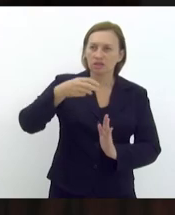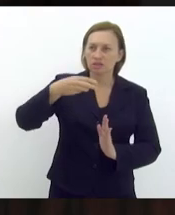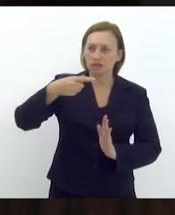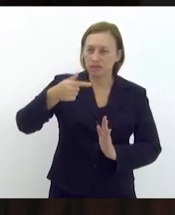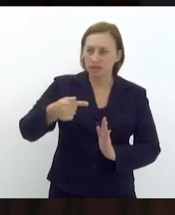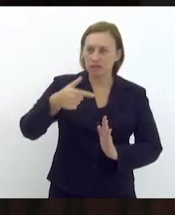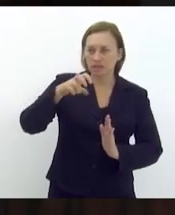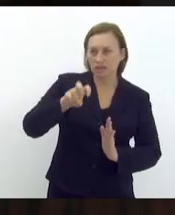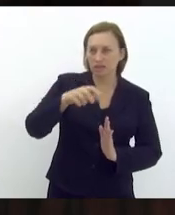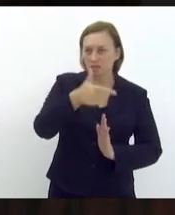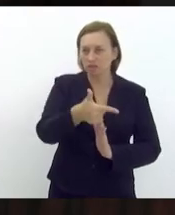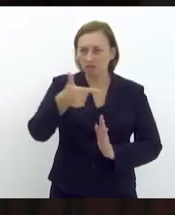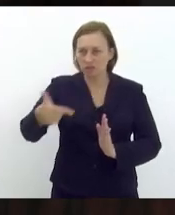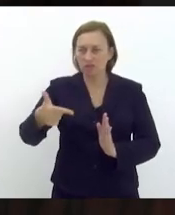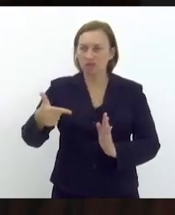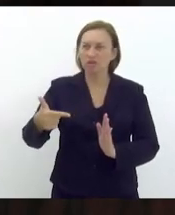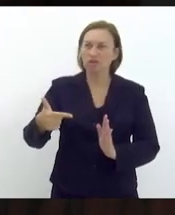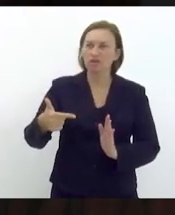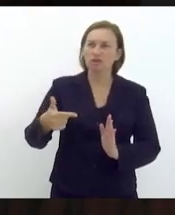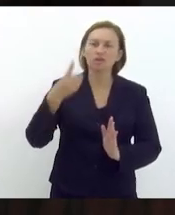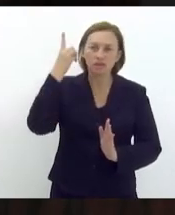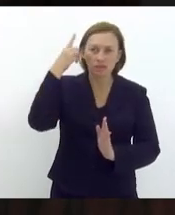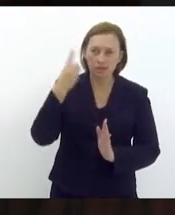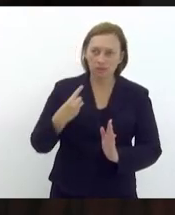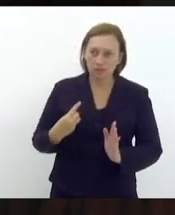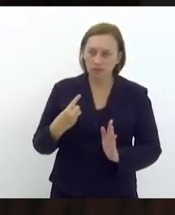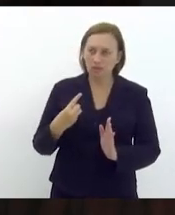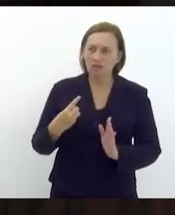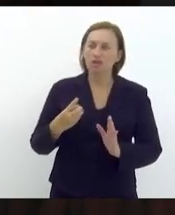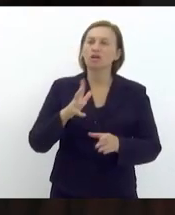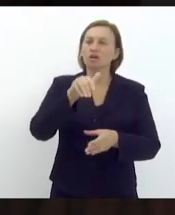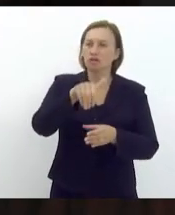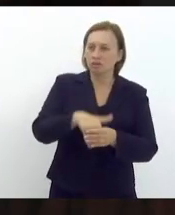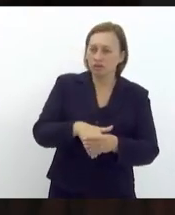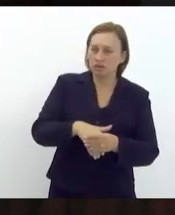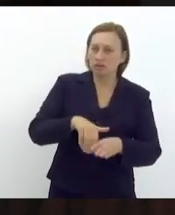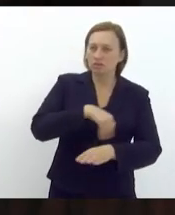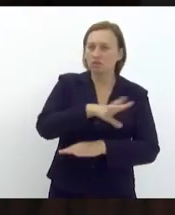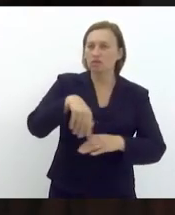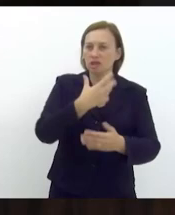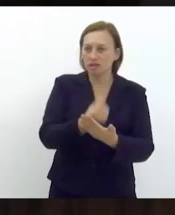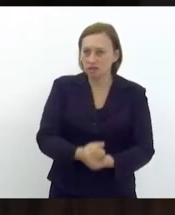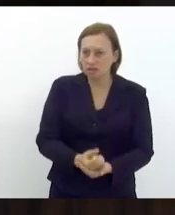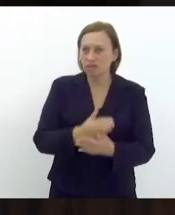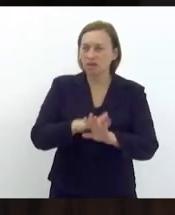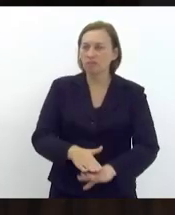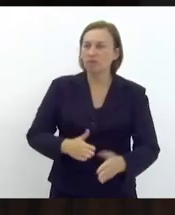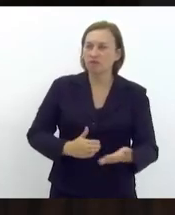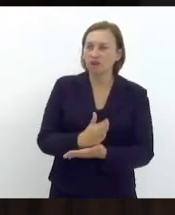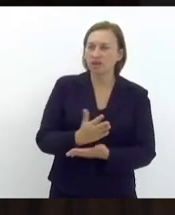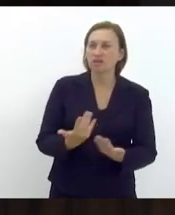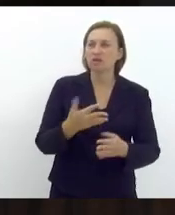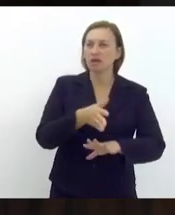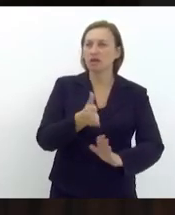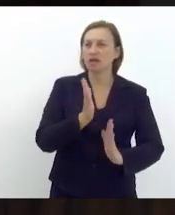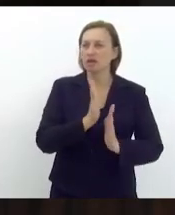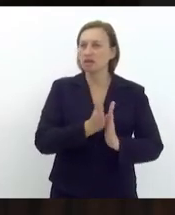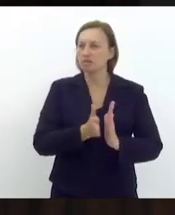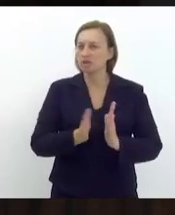2022 deputada Dani Monteiro em votação sobre os que aprovam permaneçam Como estão aprovado